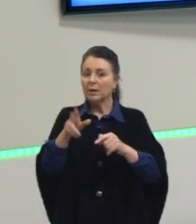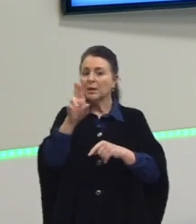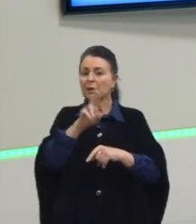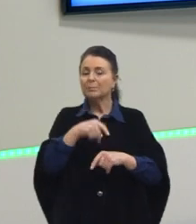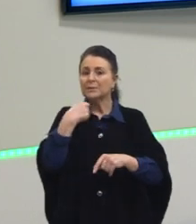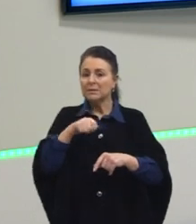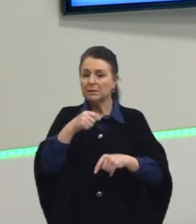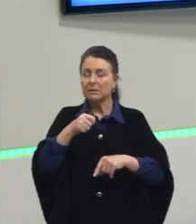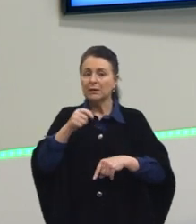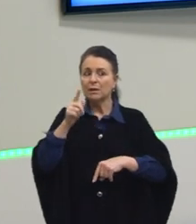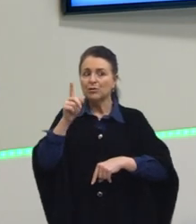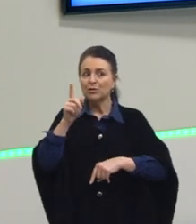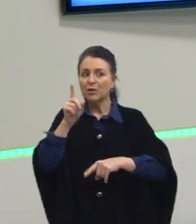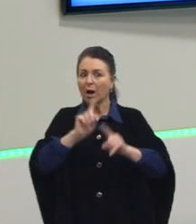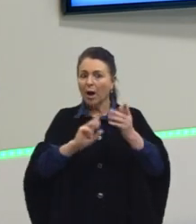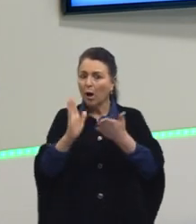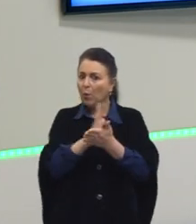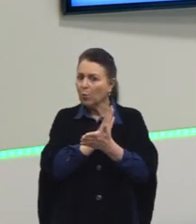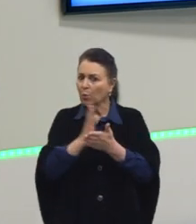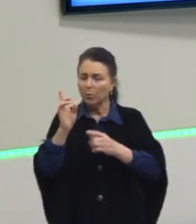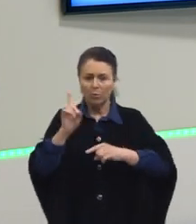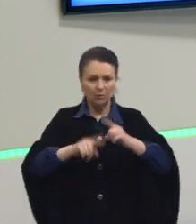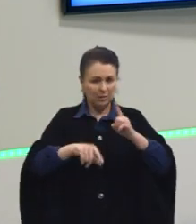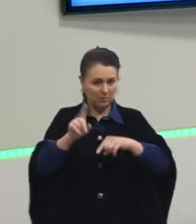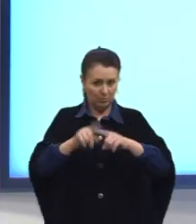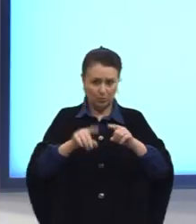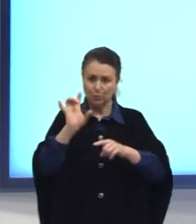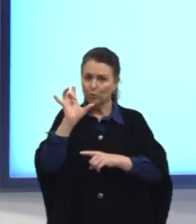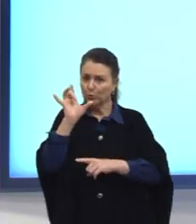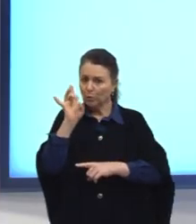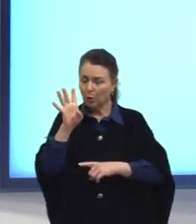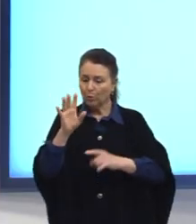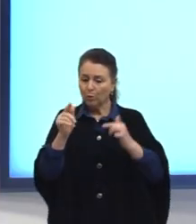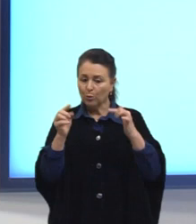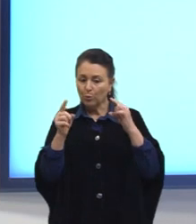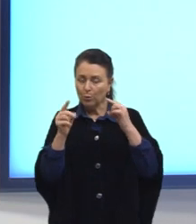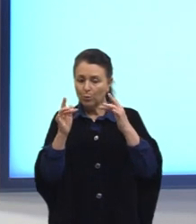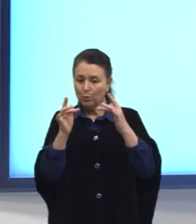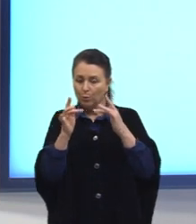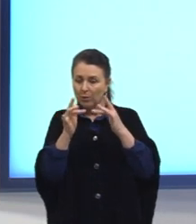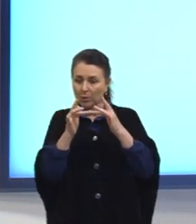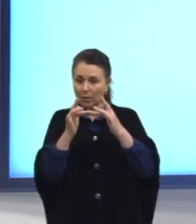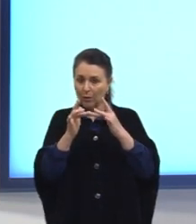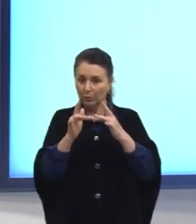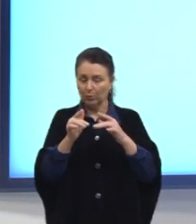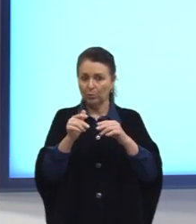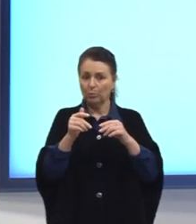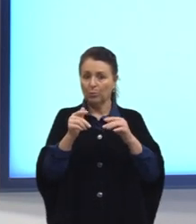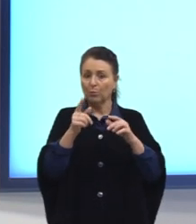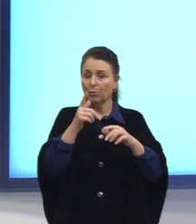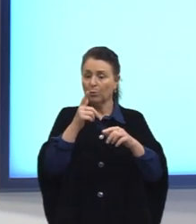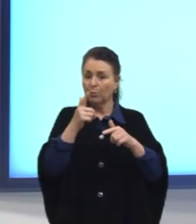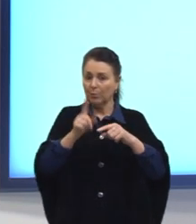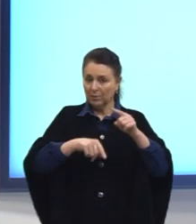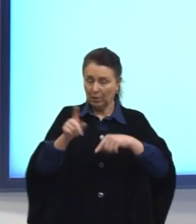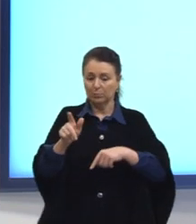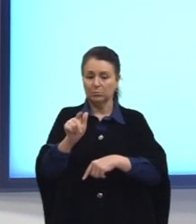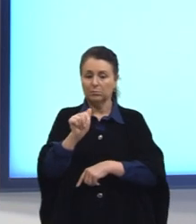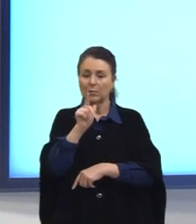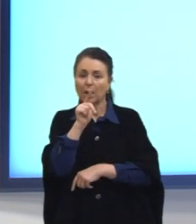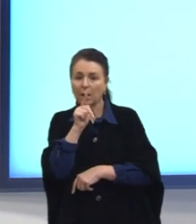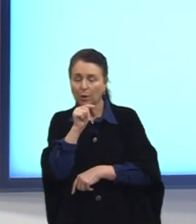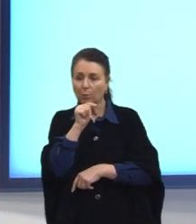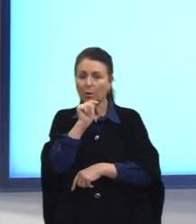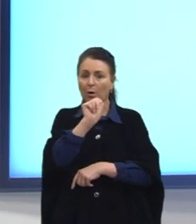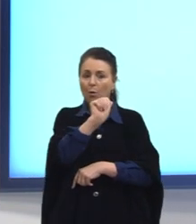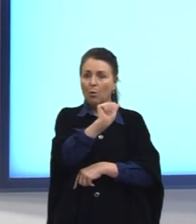isso é muito importante tá somente em meios materiais como a água o ar o ar é